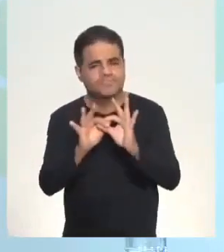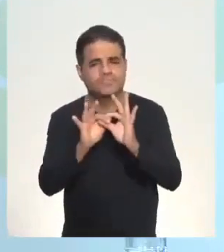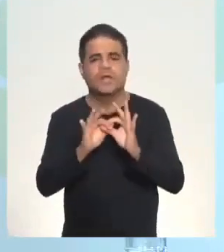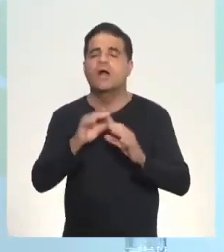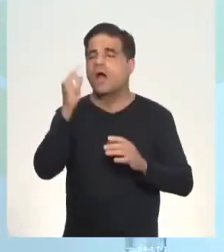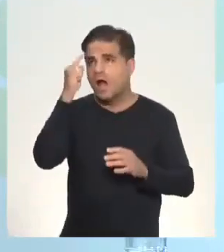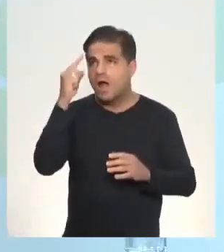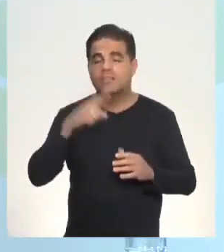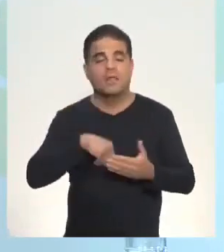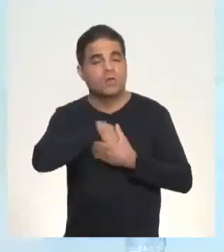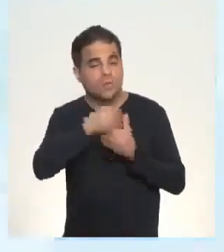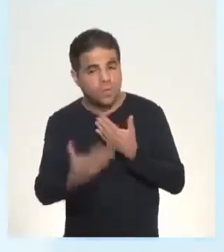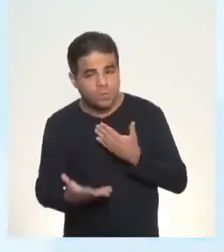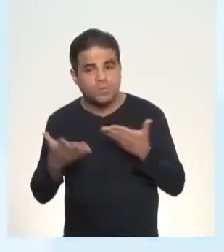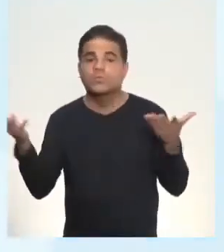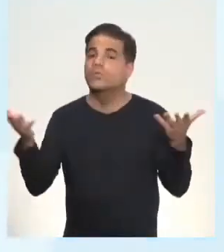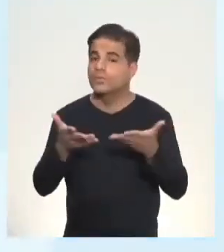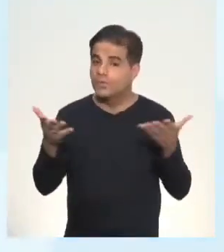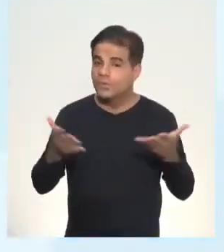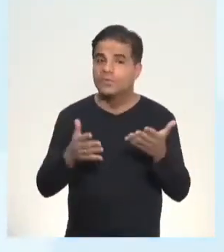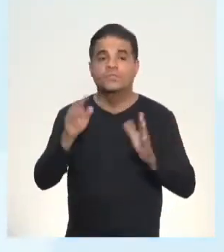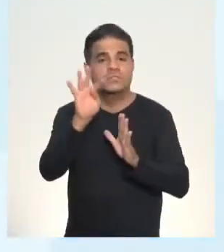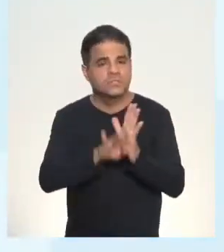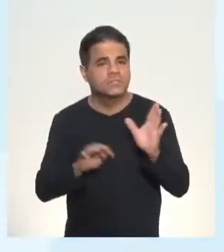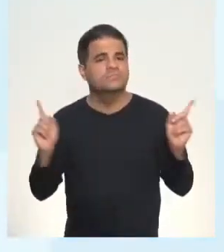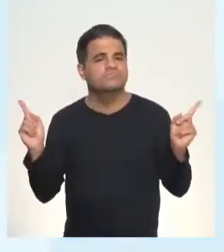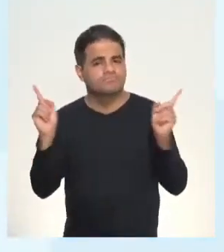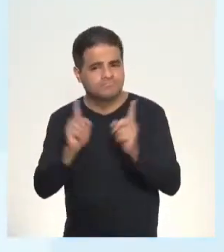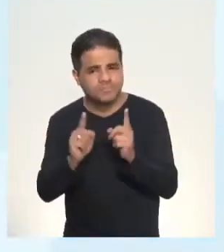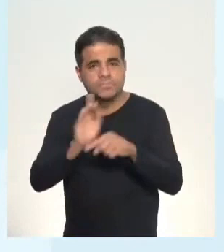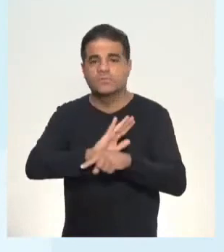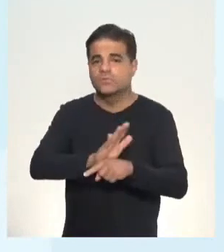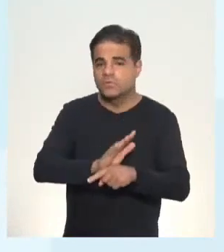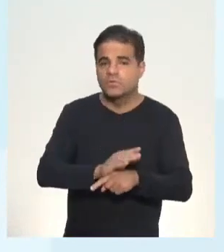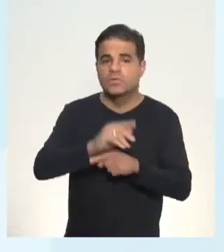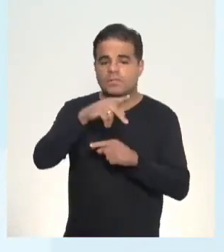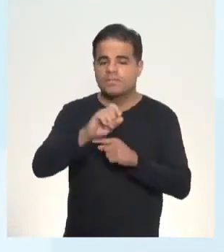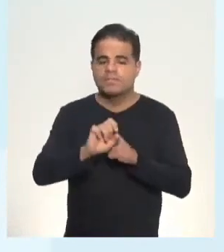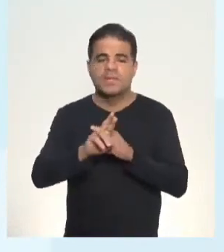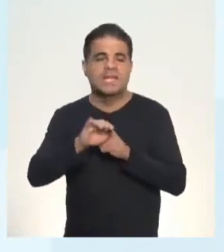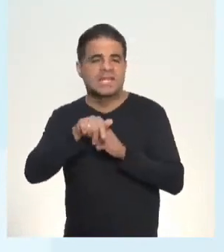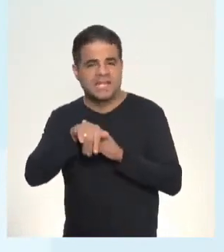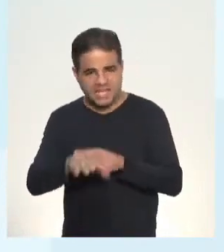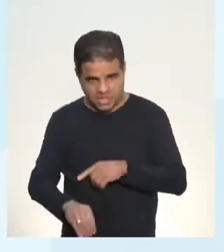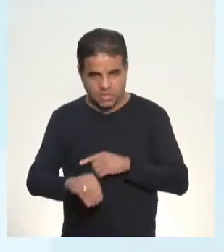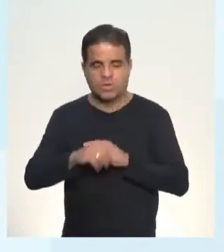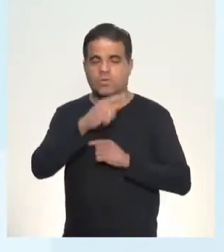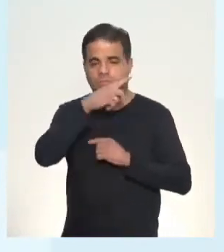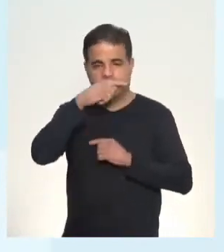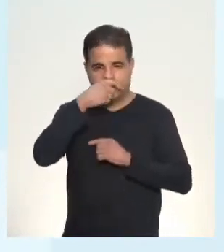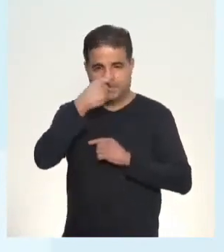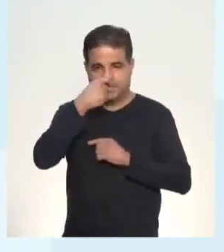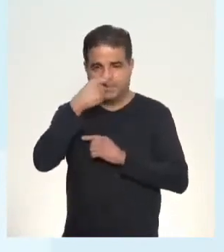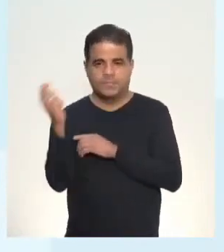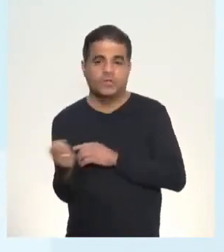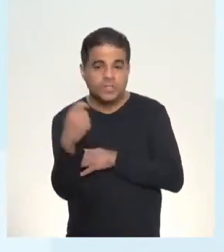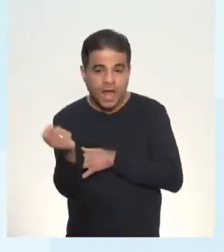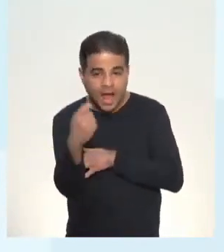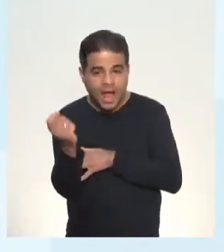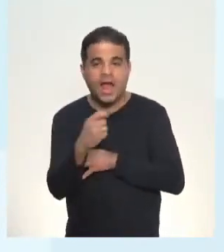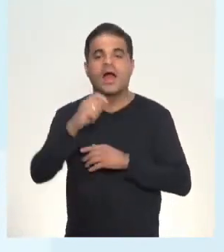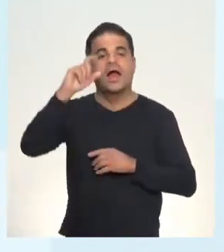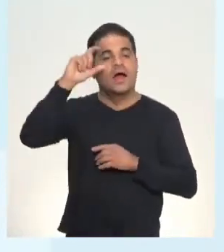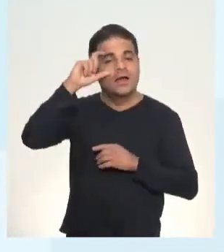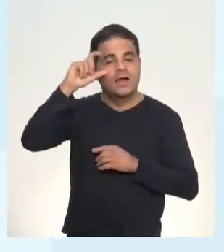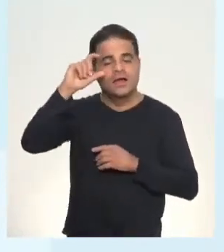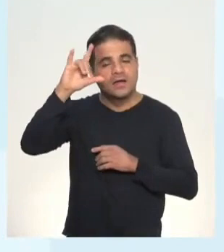temos lá os conteúdos de hoje, o trecho do filme O Peregrino, de Charlie Chaplin, quando o Mauro já falou, está lá no nosso Instagram,